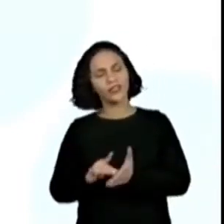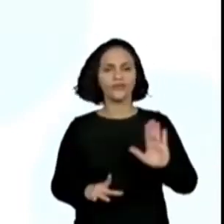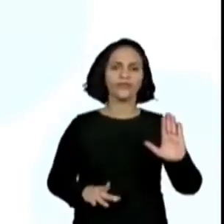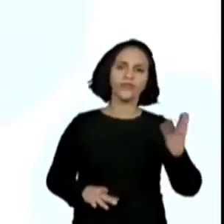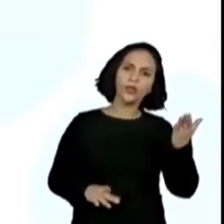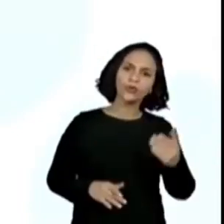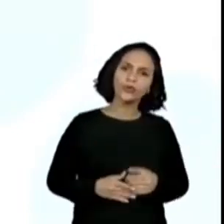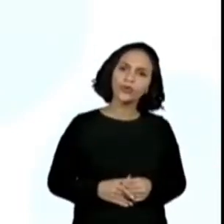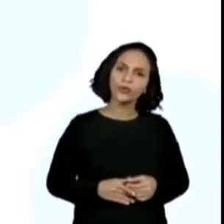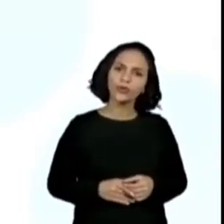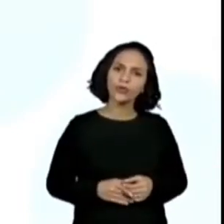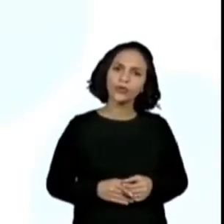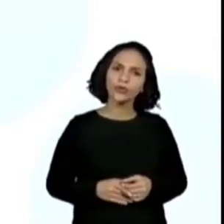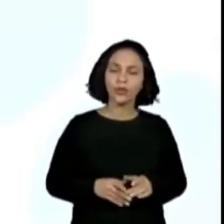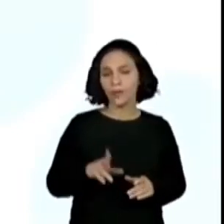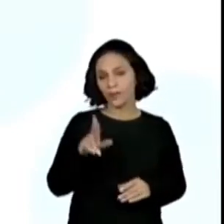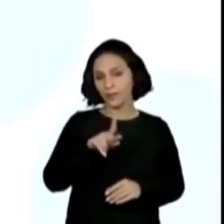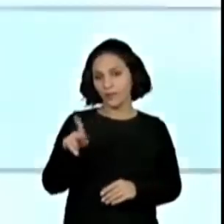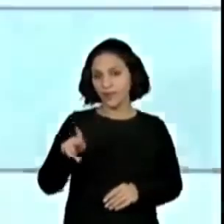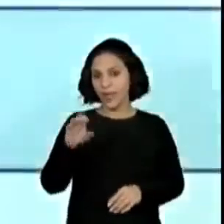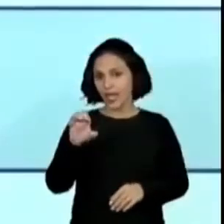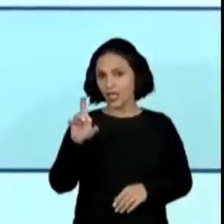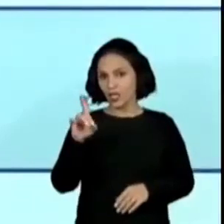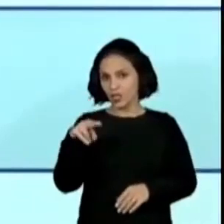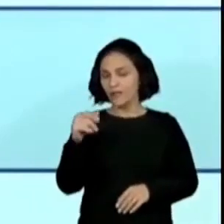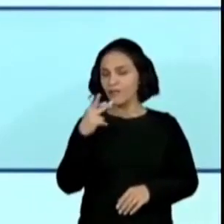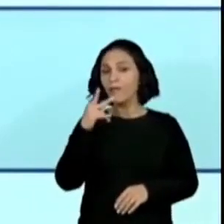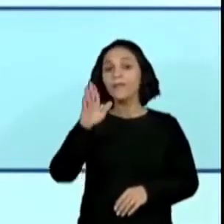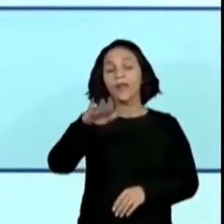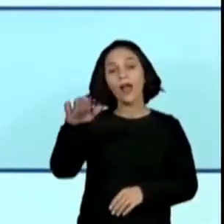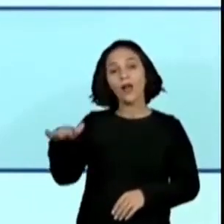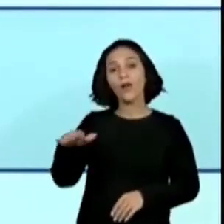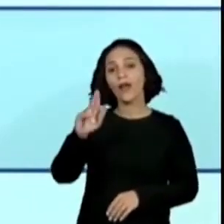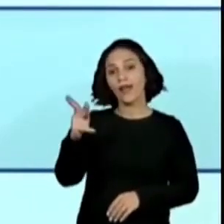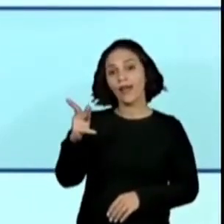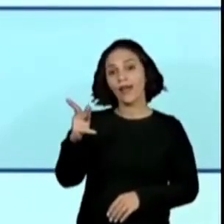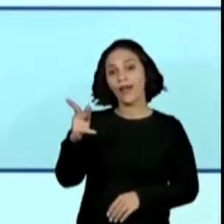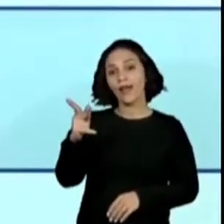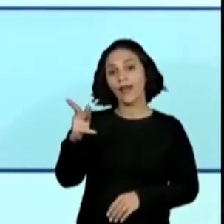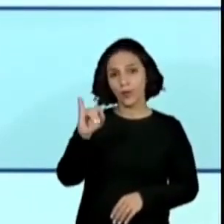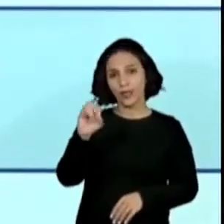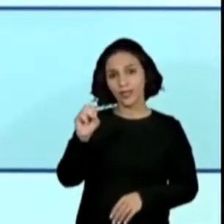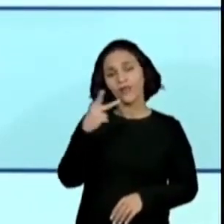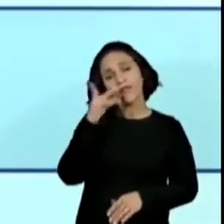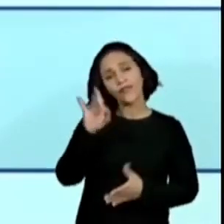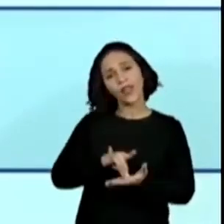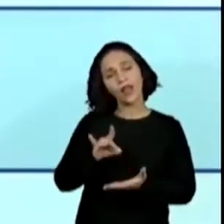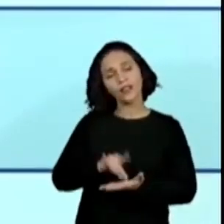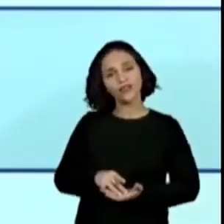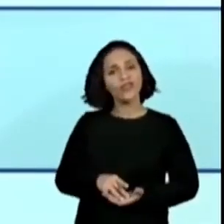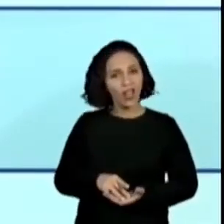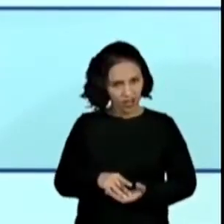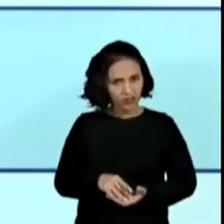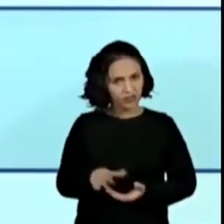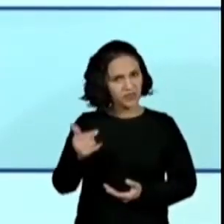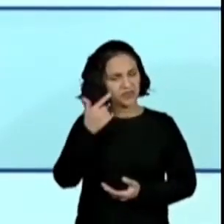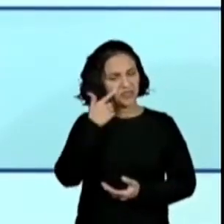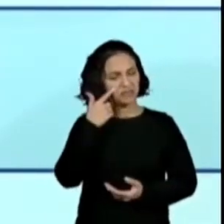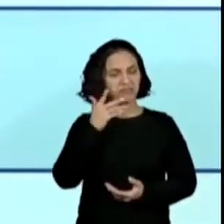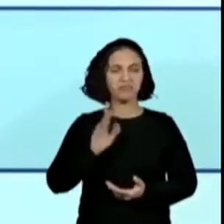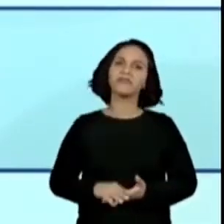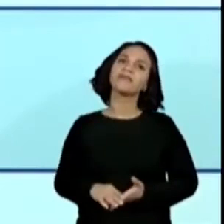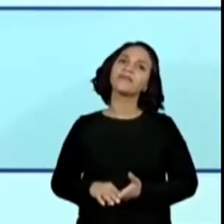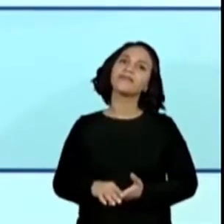ou falsa professora disse que a aluna Eloí disse que é verdadeira vamos ver vamos essa